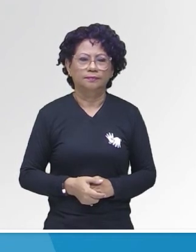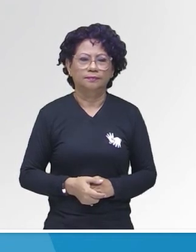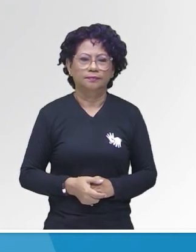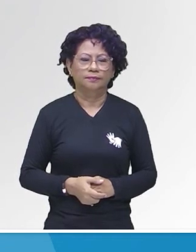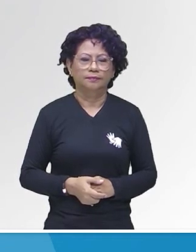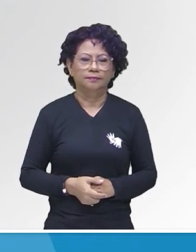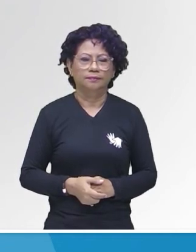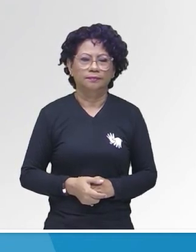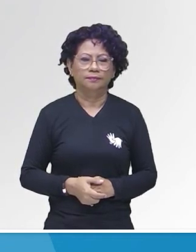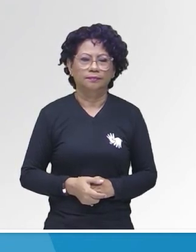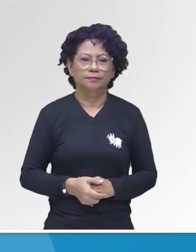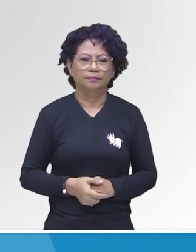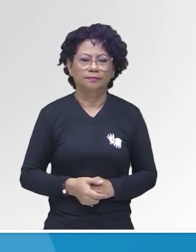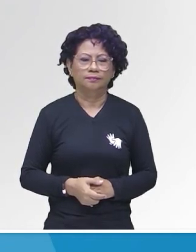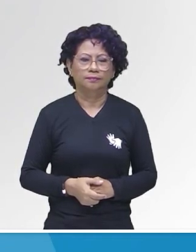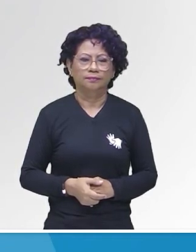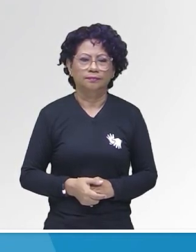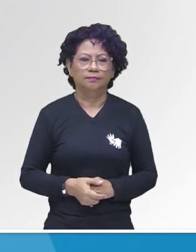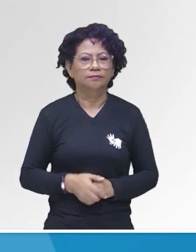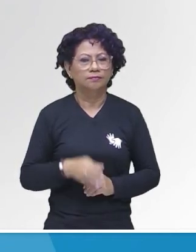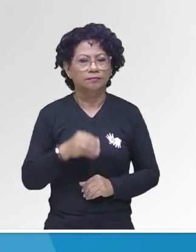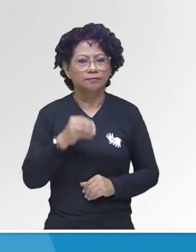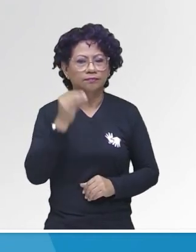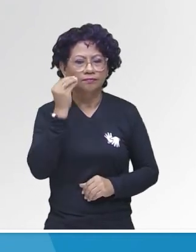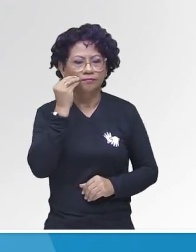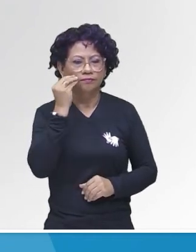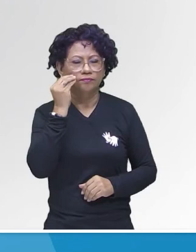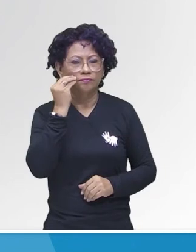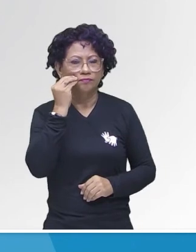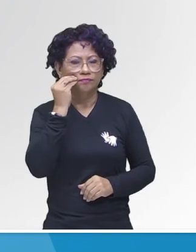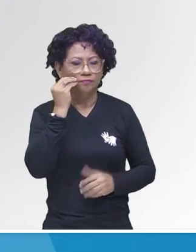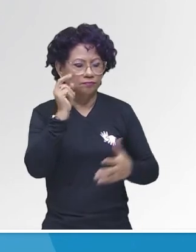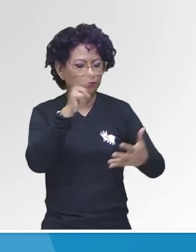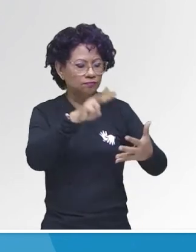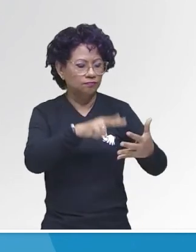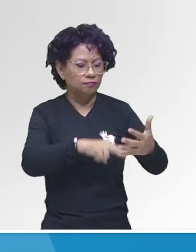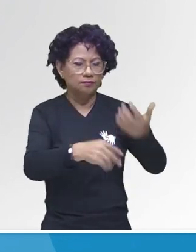Vamos voltar aí para o nosso item e relembrar qual foi o item B.